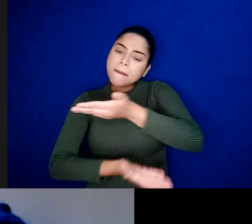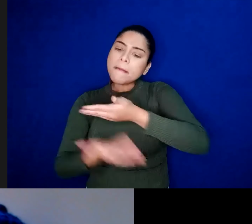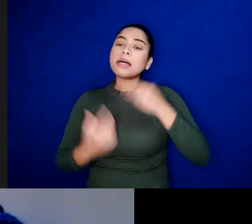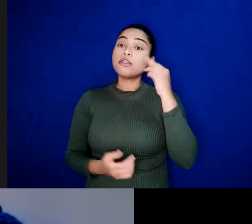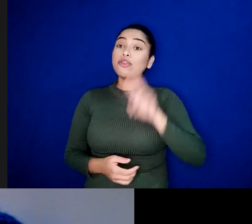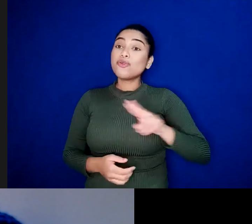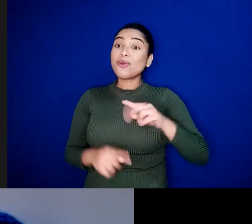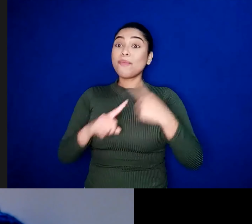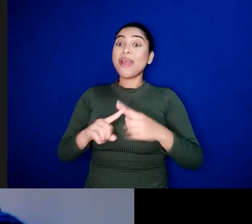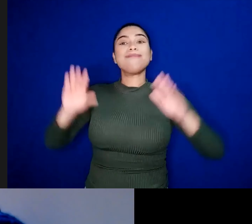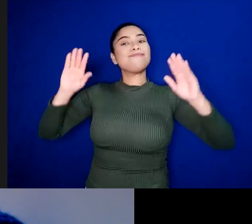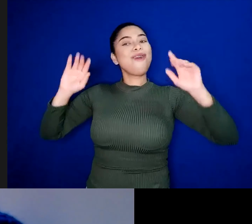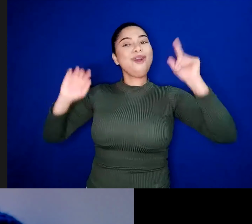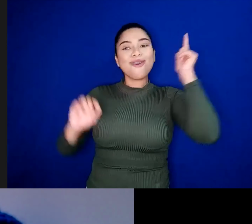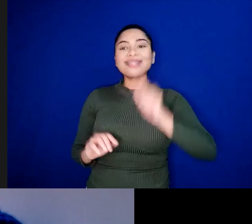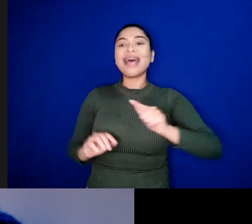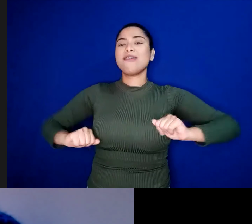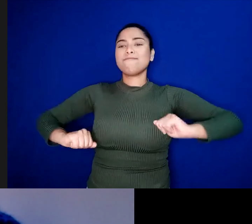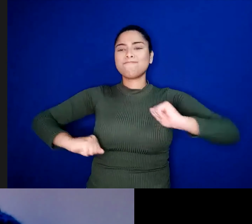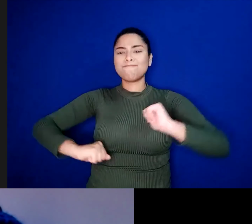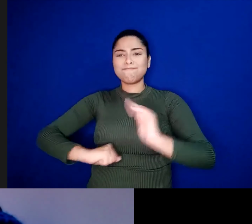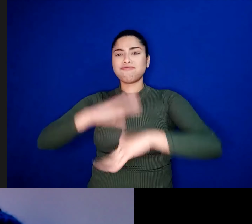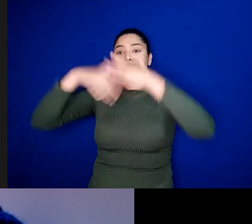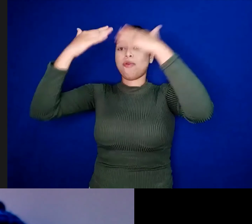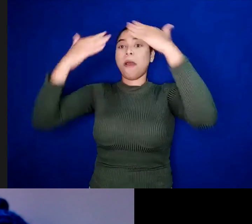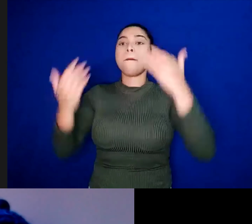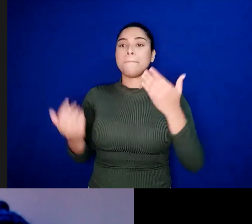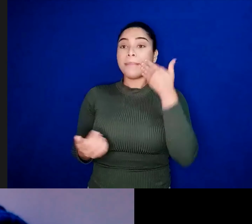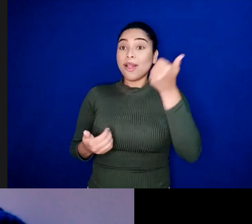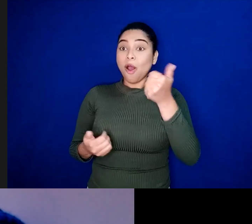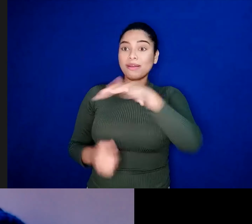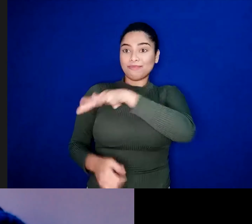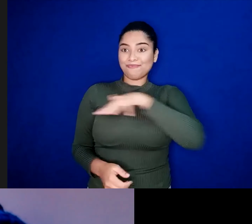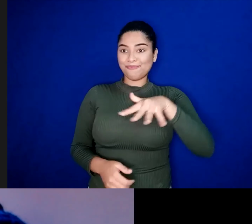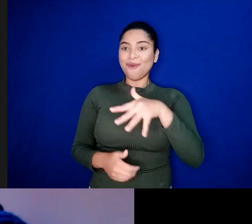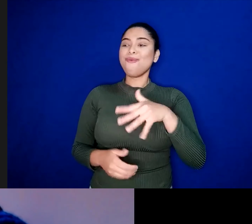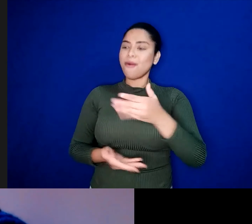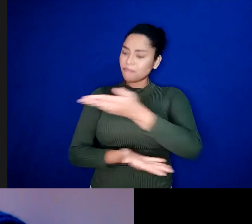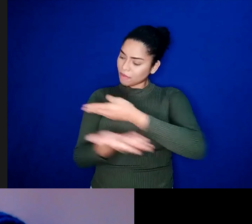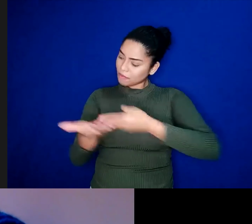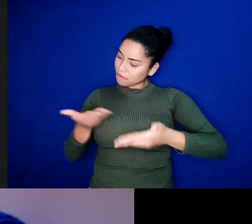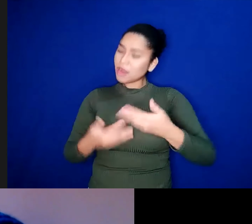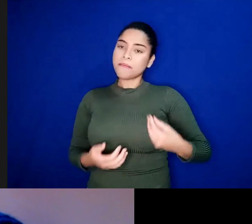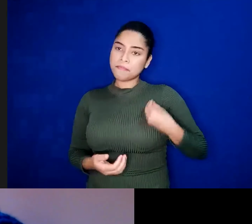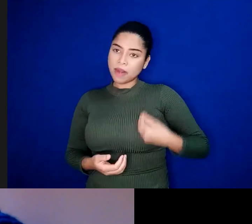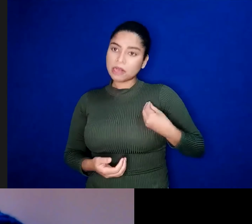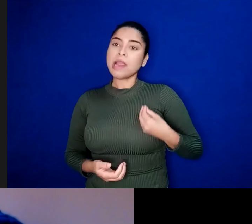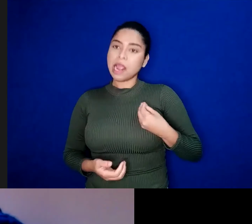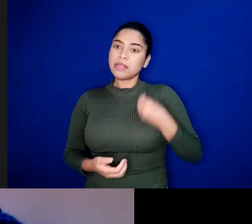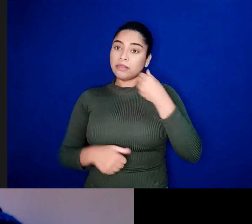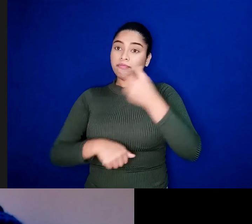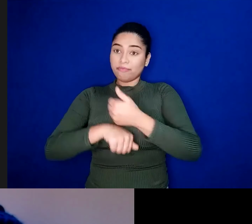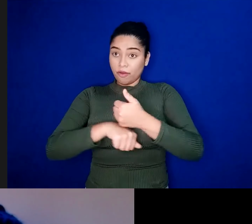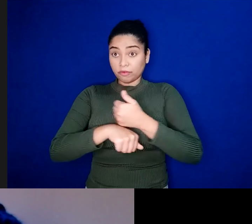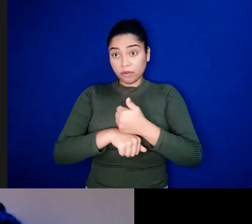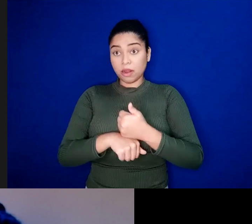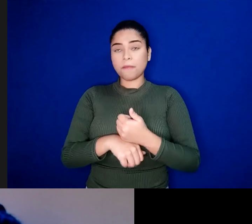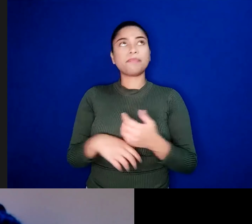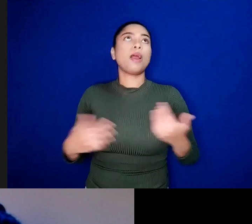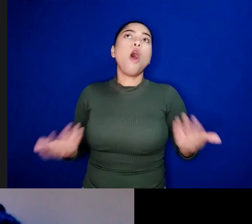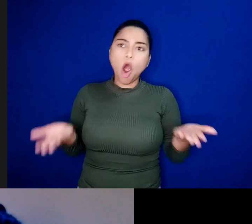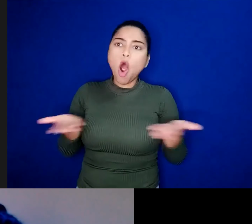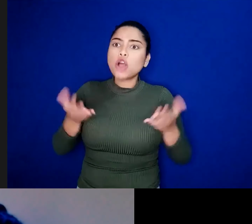fatalmente melhorar o ambiente em que vocês trabalham infelizmente Atualmente como um todo mundo em Home Office